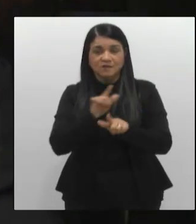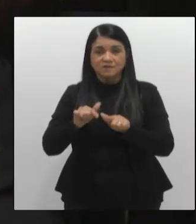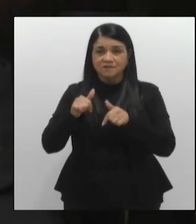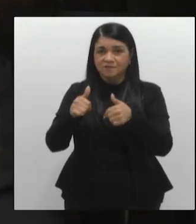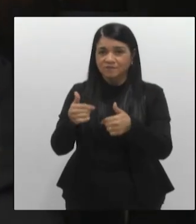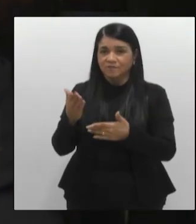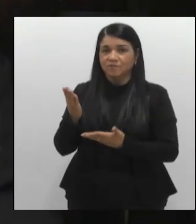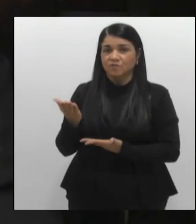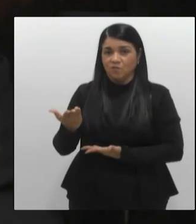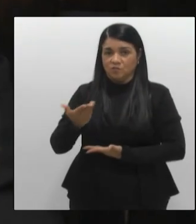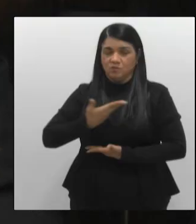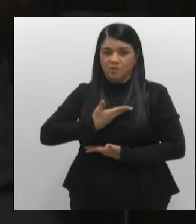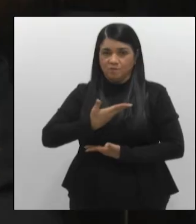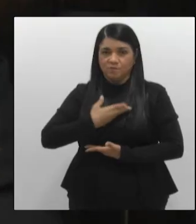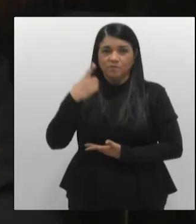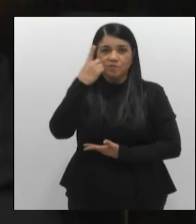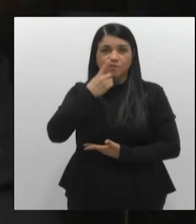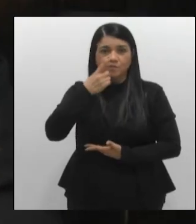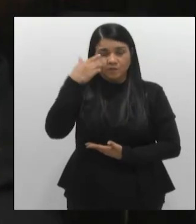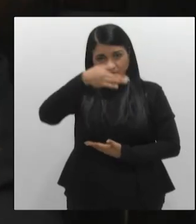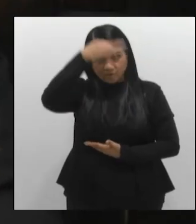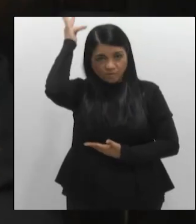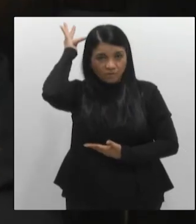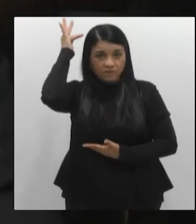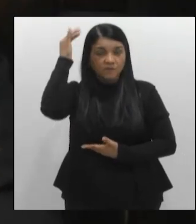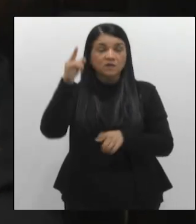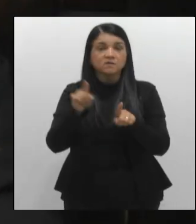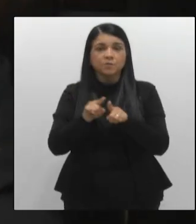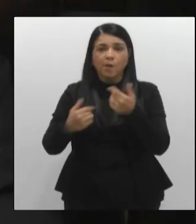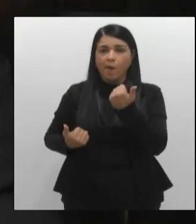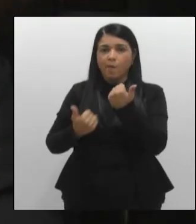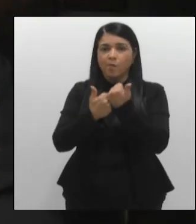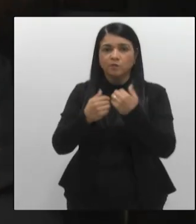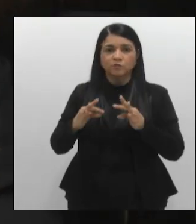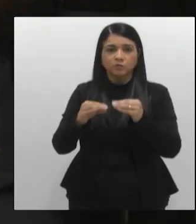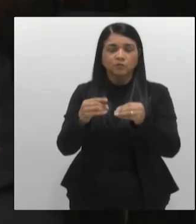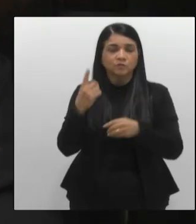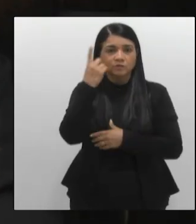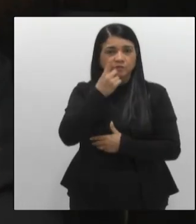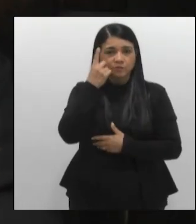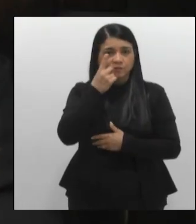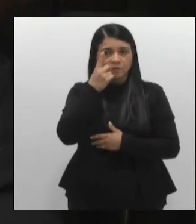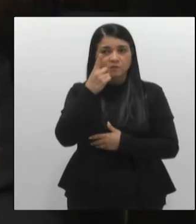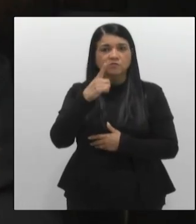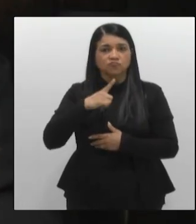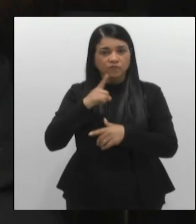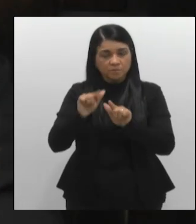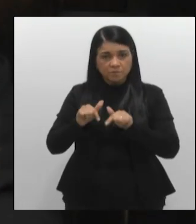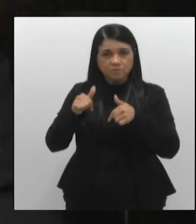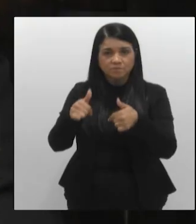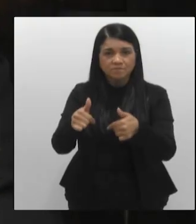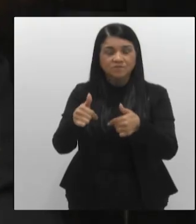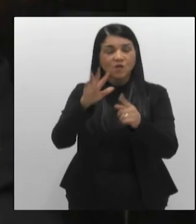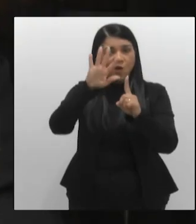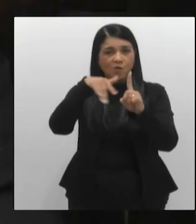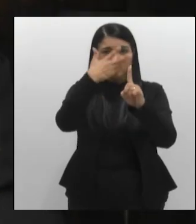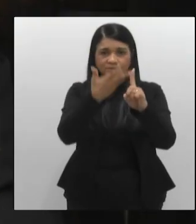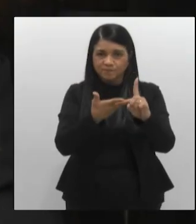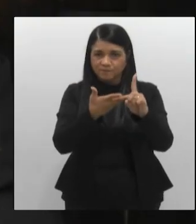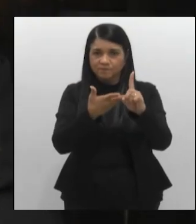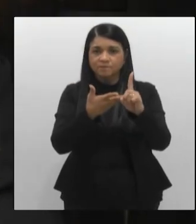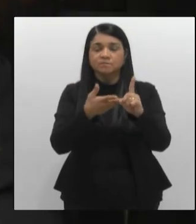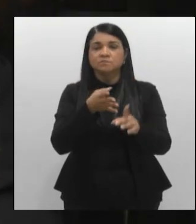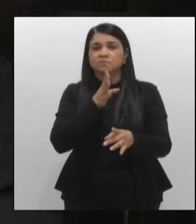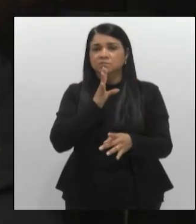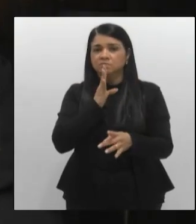nosso caríssimo amigo, o deputado Fred Pacheco, e com o apoio de todos os deputados, tiveram a iniciativa desta homenagem, que